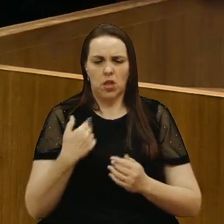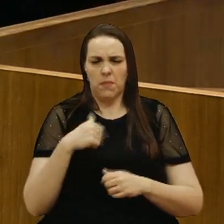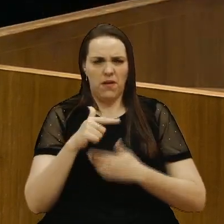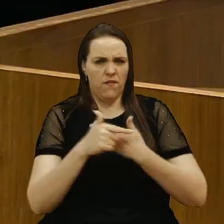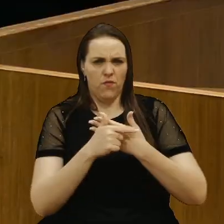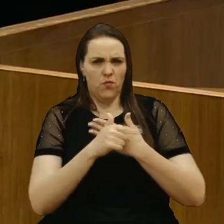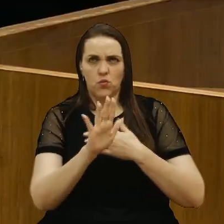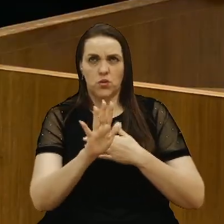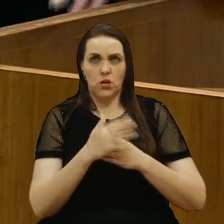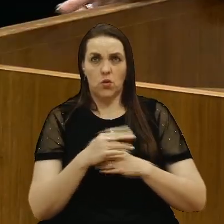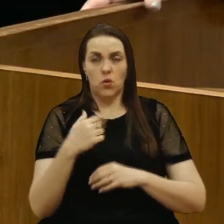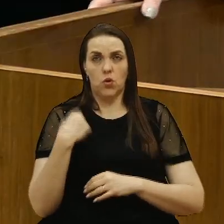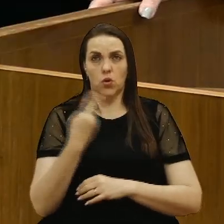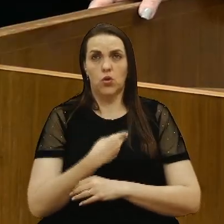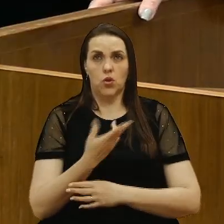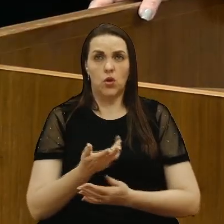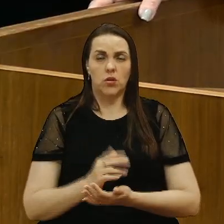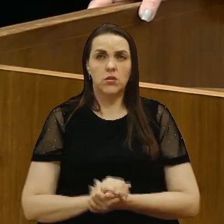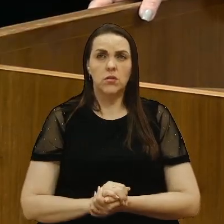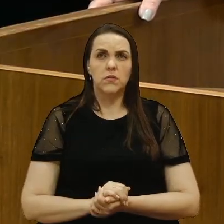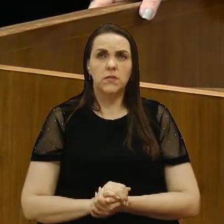função. Nós